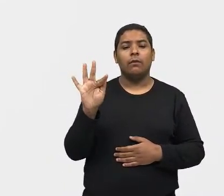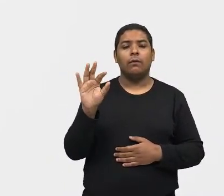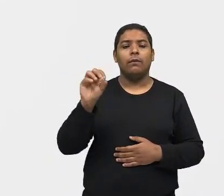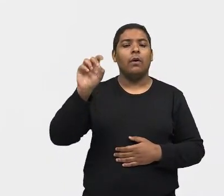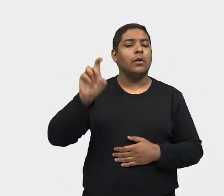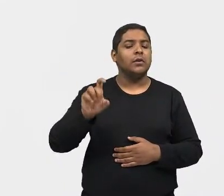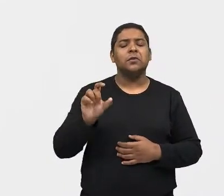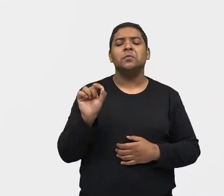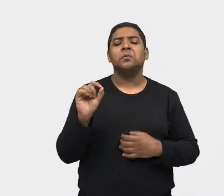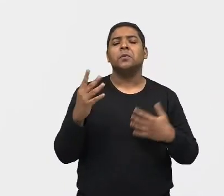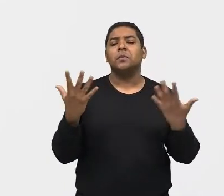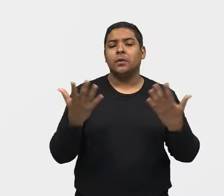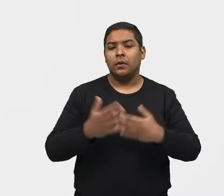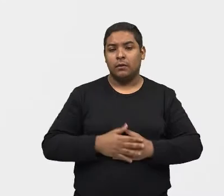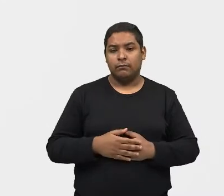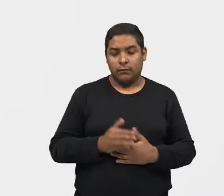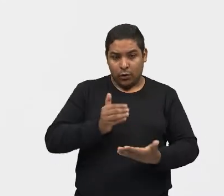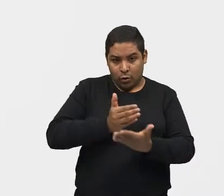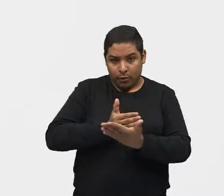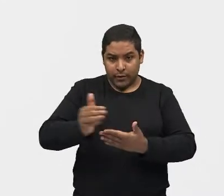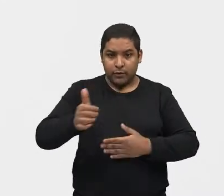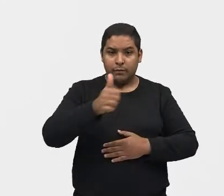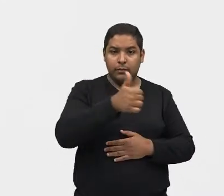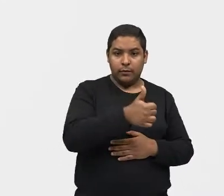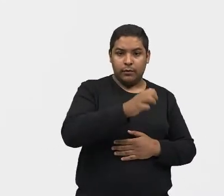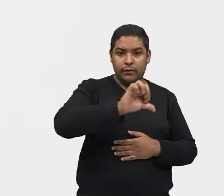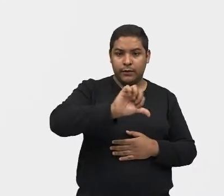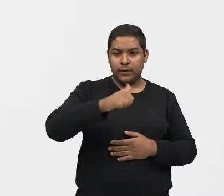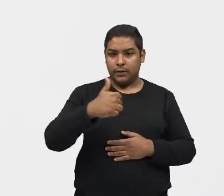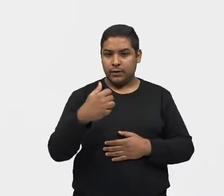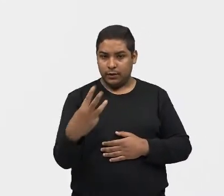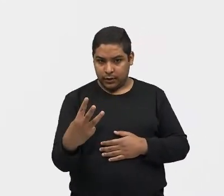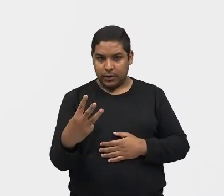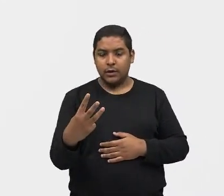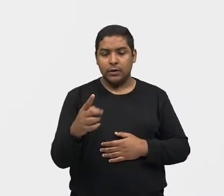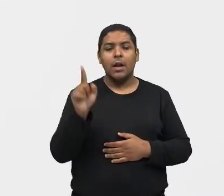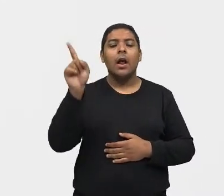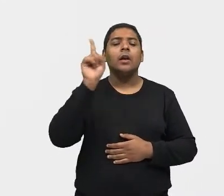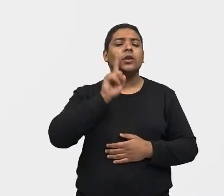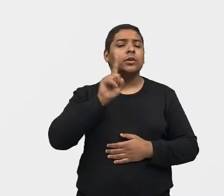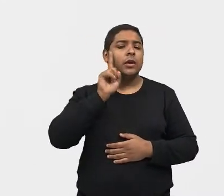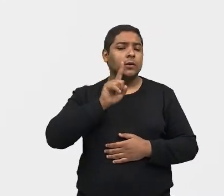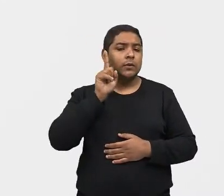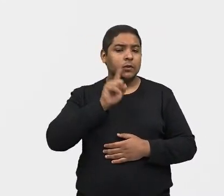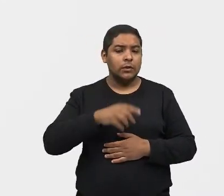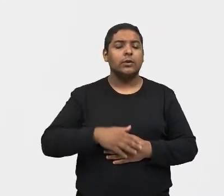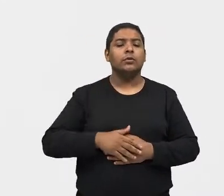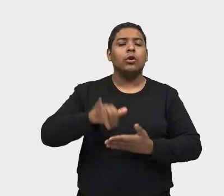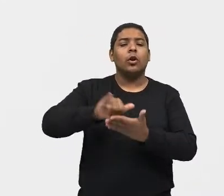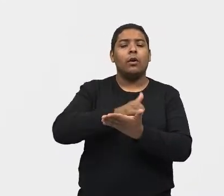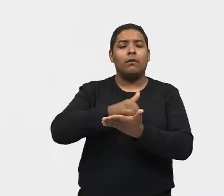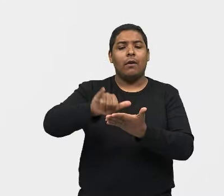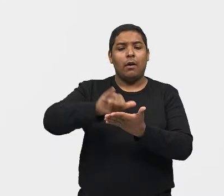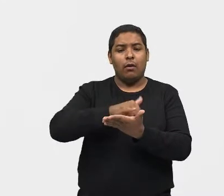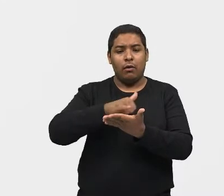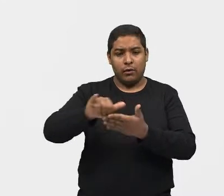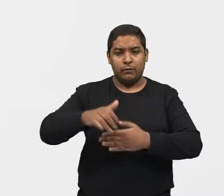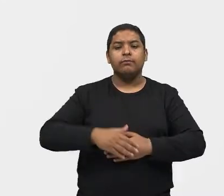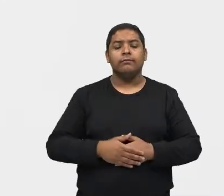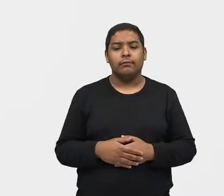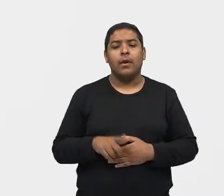slowfox? Surgiu em 1913 em Nova York, Estados Unidos, quando o artista